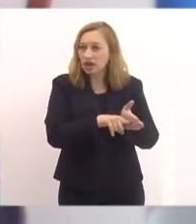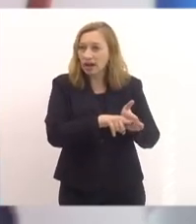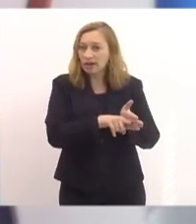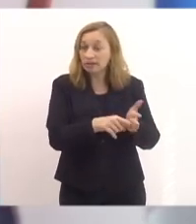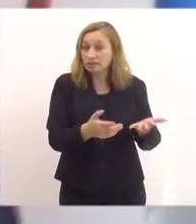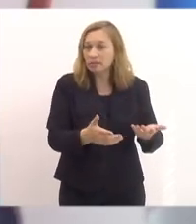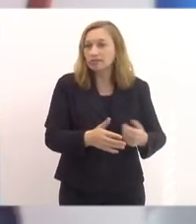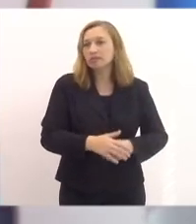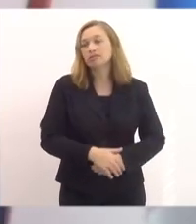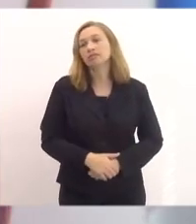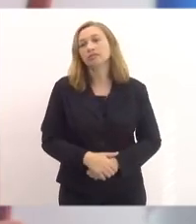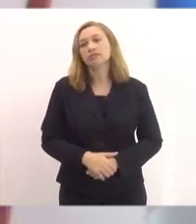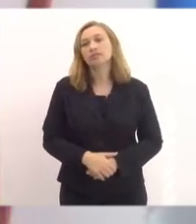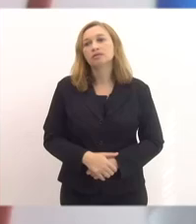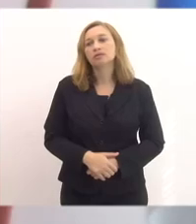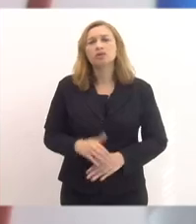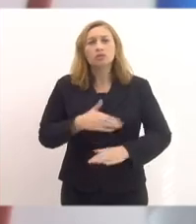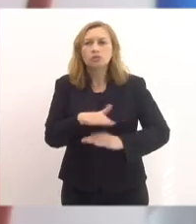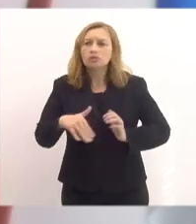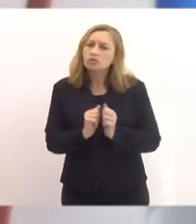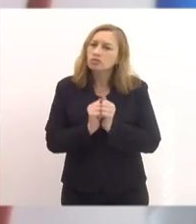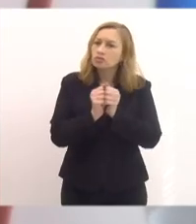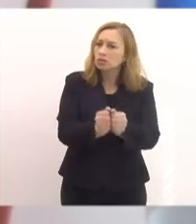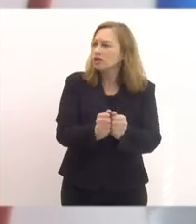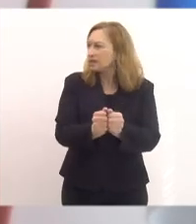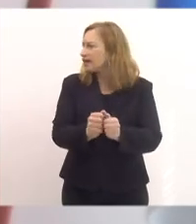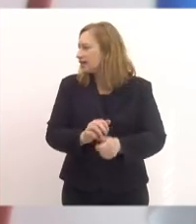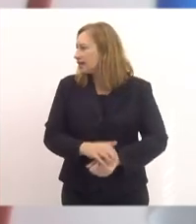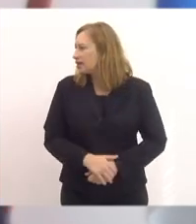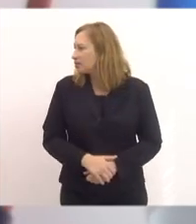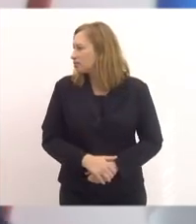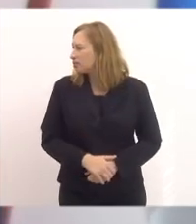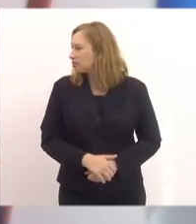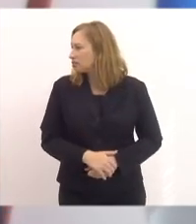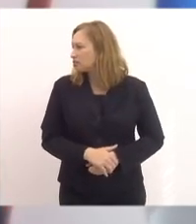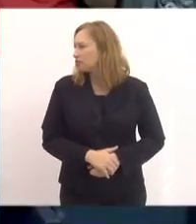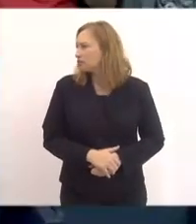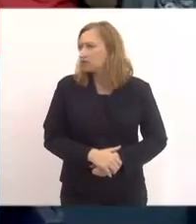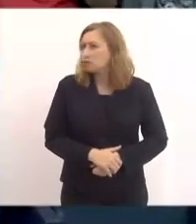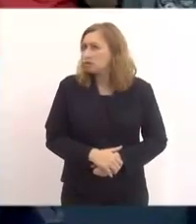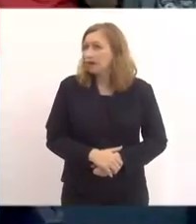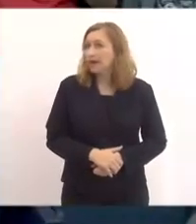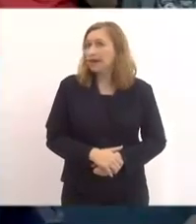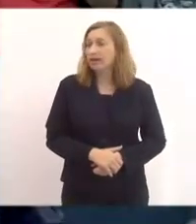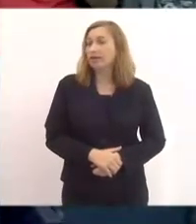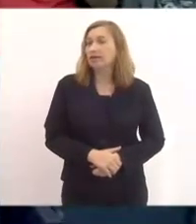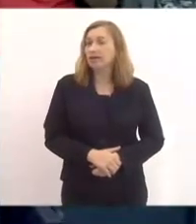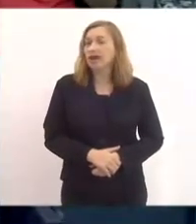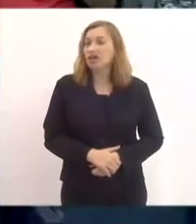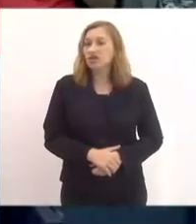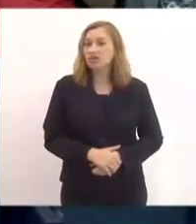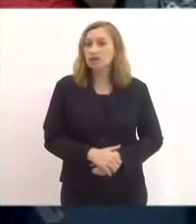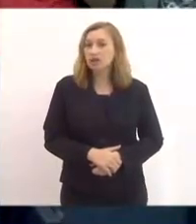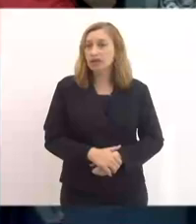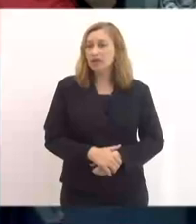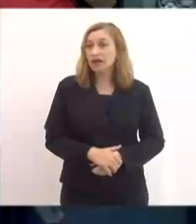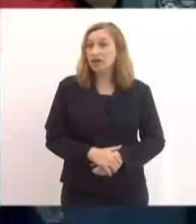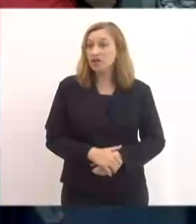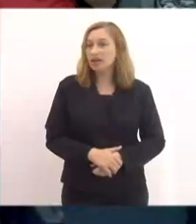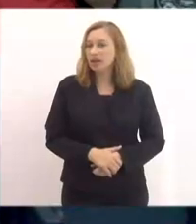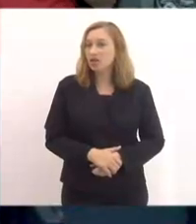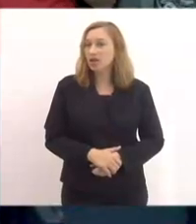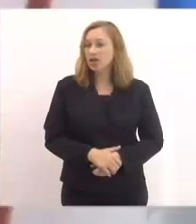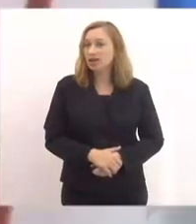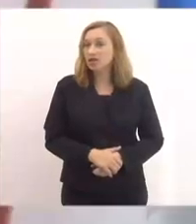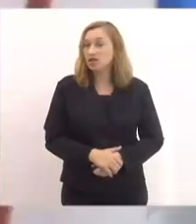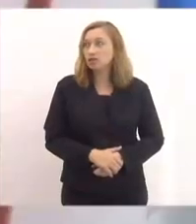contrário? Acho que está todo mundo junto, irmanado nisso. Não tem sentido, não tem... O coronel Marcos Moraes